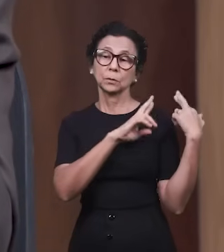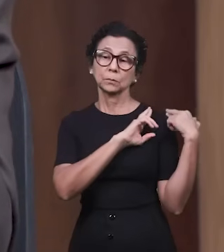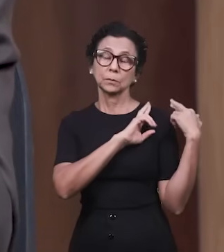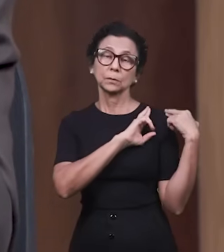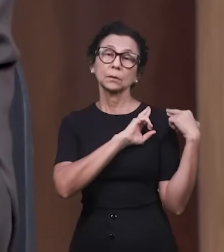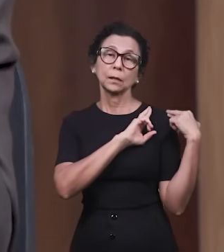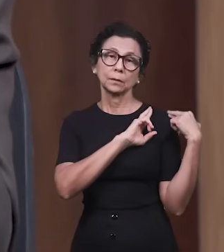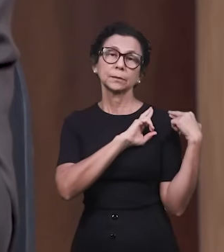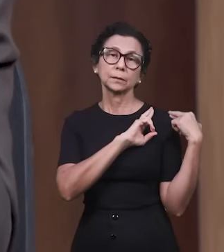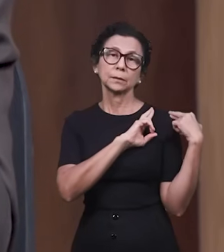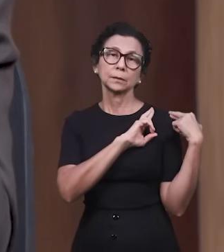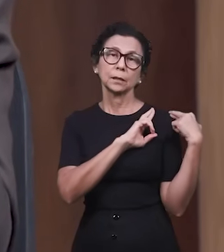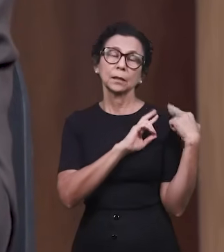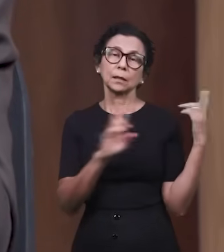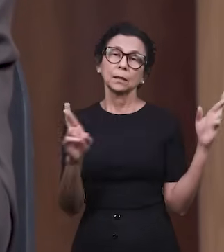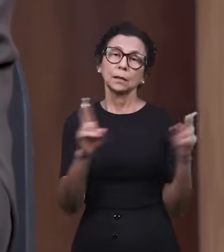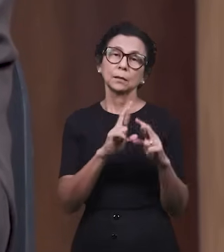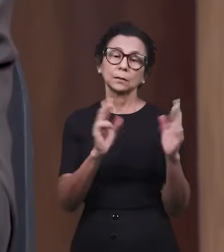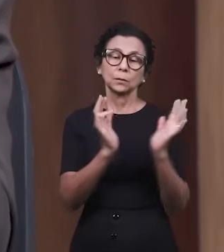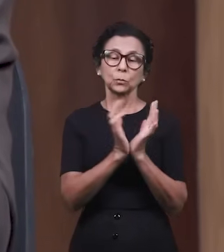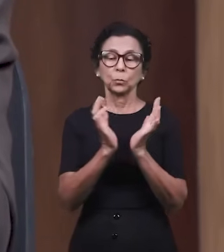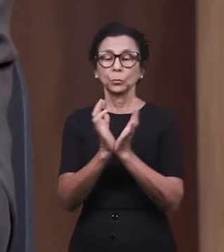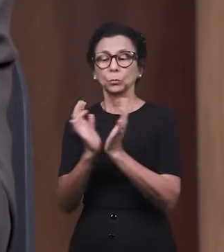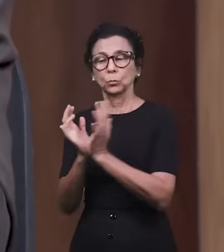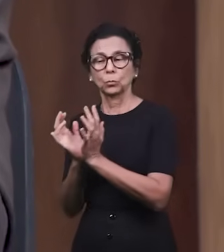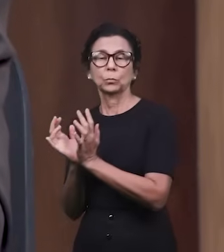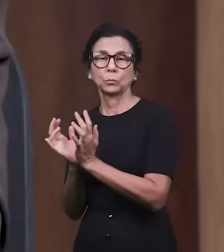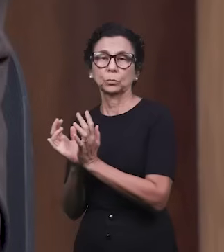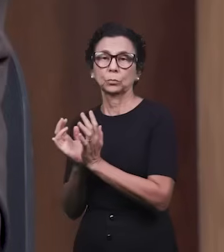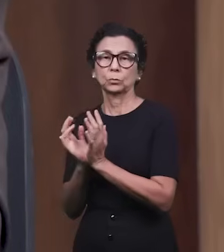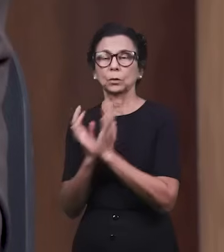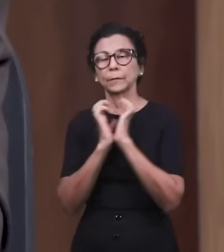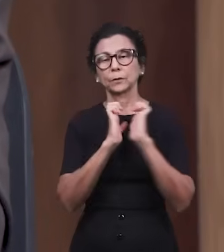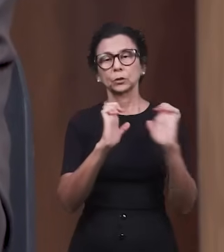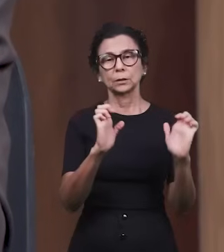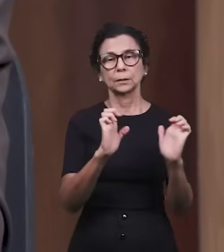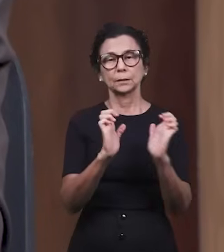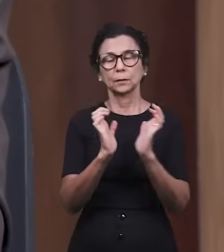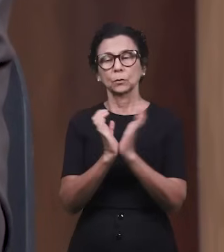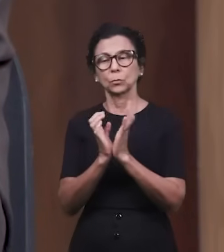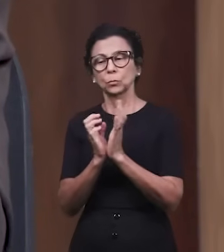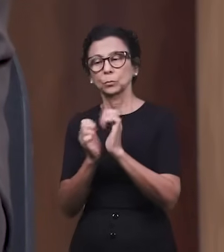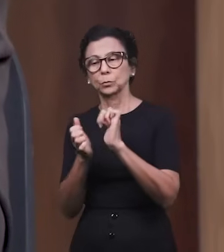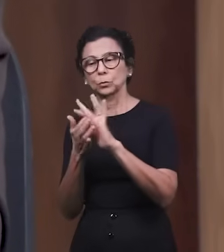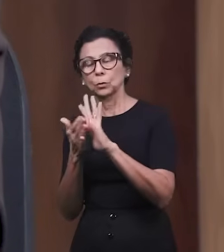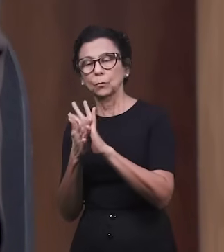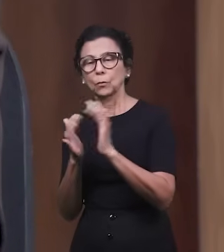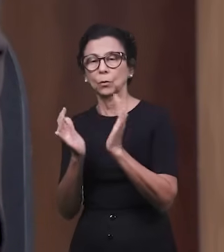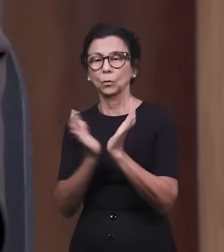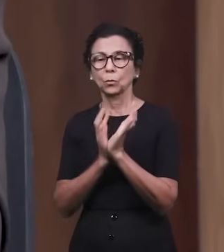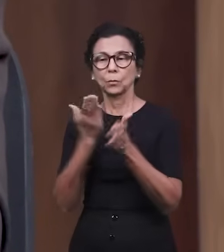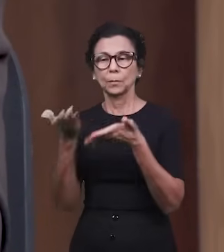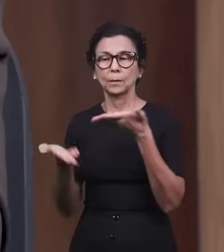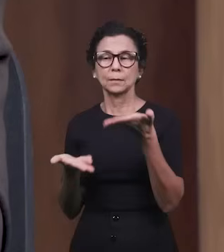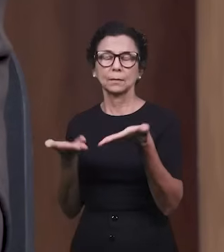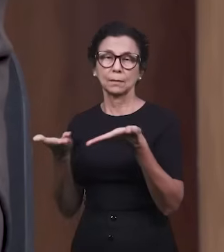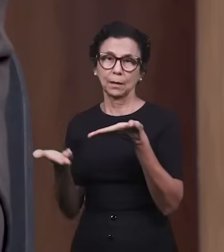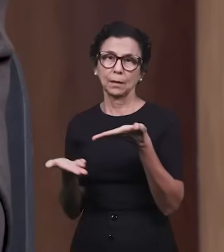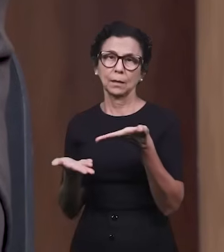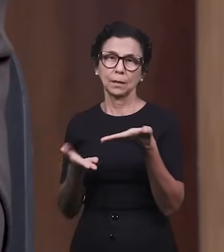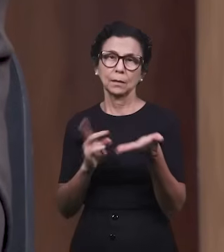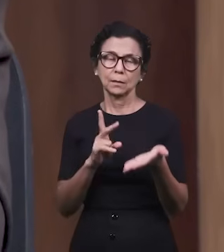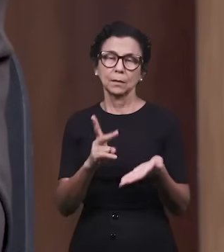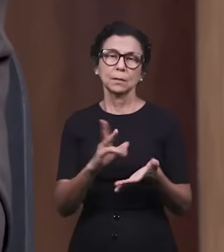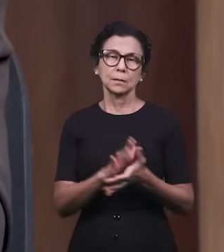responsabilidades com relação a determinados grupos, né? Grupo de evangelização, grupo de louvor, um grupo de assistência. Então, sempre